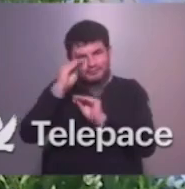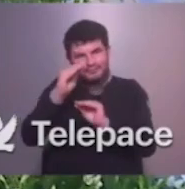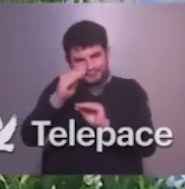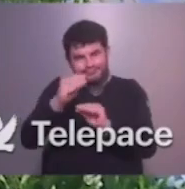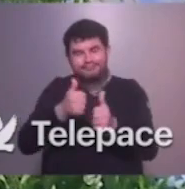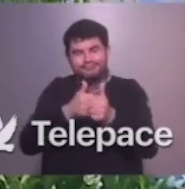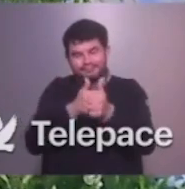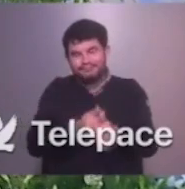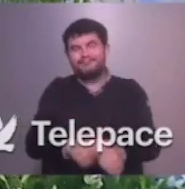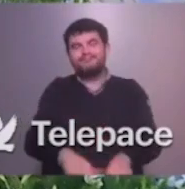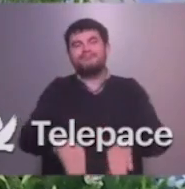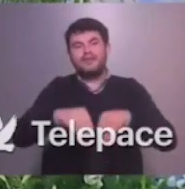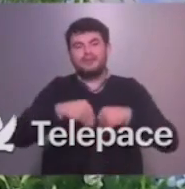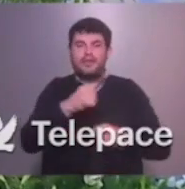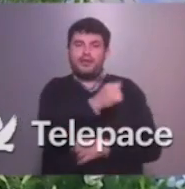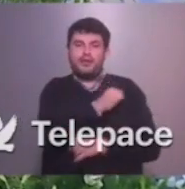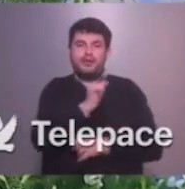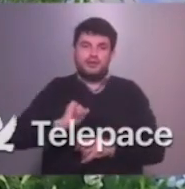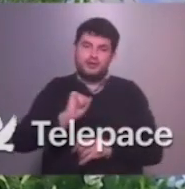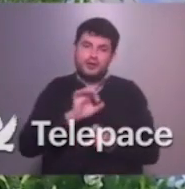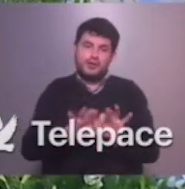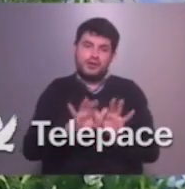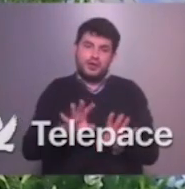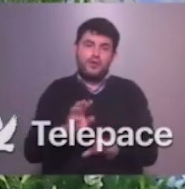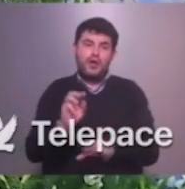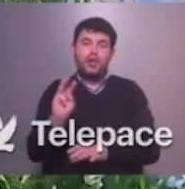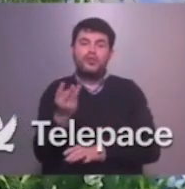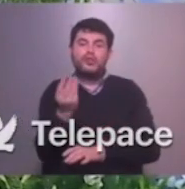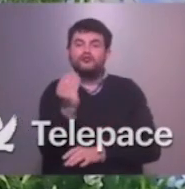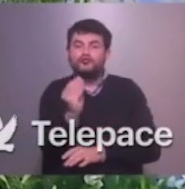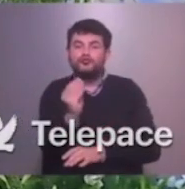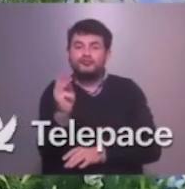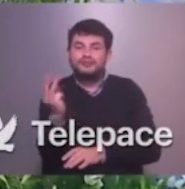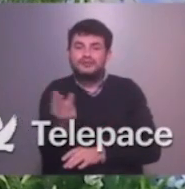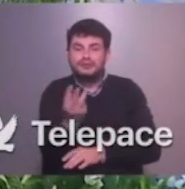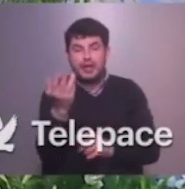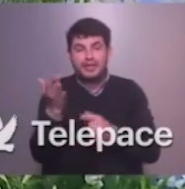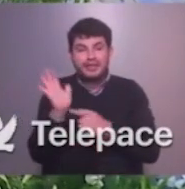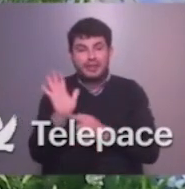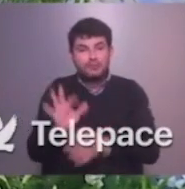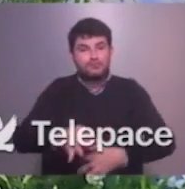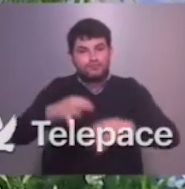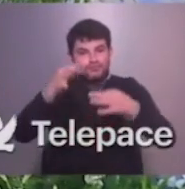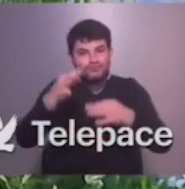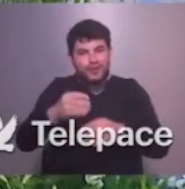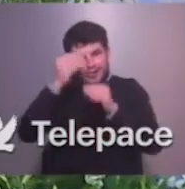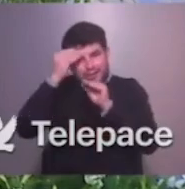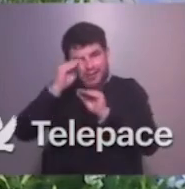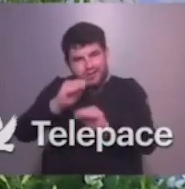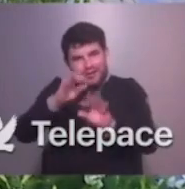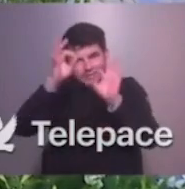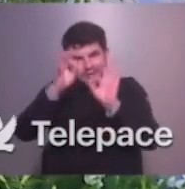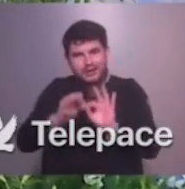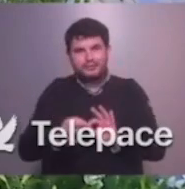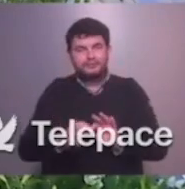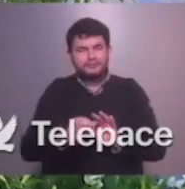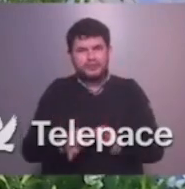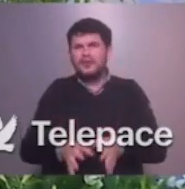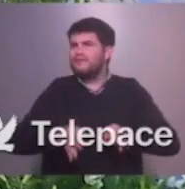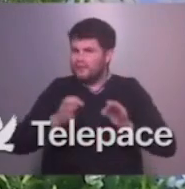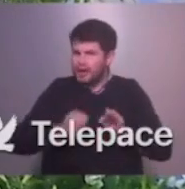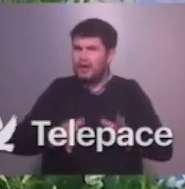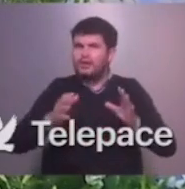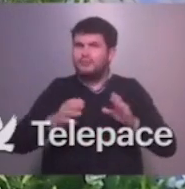nos deixou, como o fez aos três pastorinhos. Exemplo e recomendações. E vale a